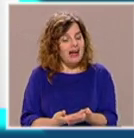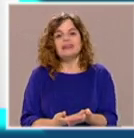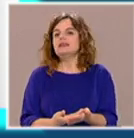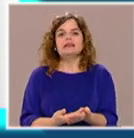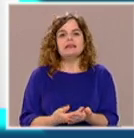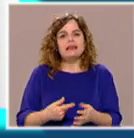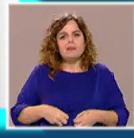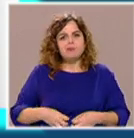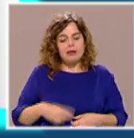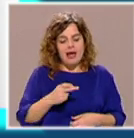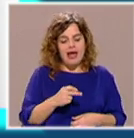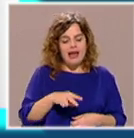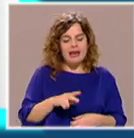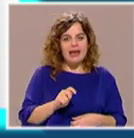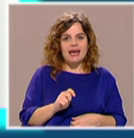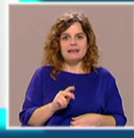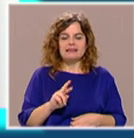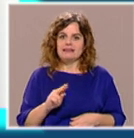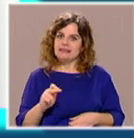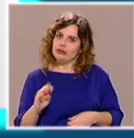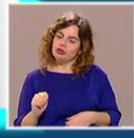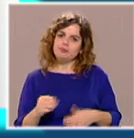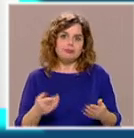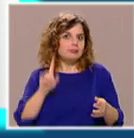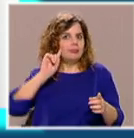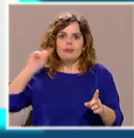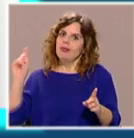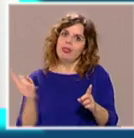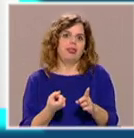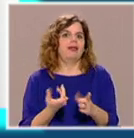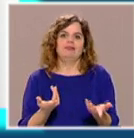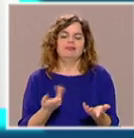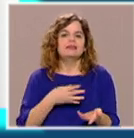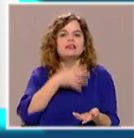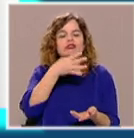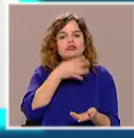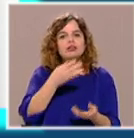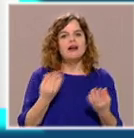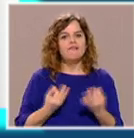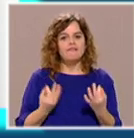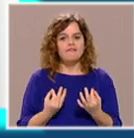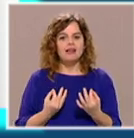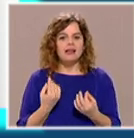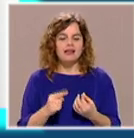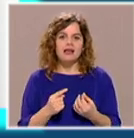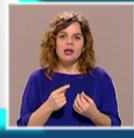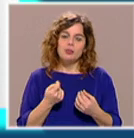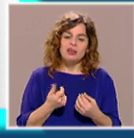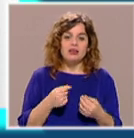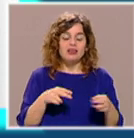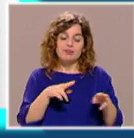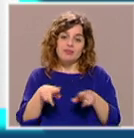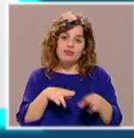glândulas anexas. Isto aqui de uma forma resumida, falámos, apesar de haver aqui estes pequenos lapsos aqui nos